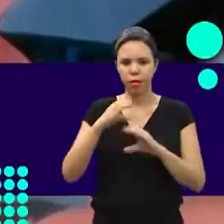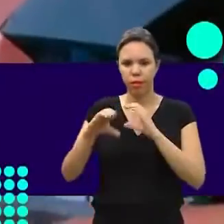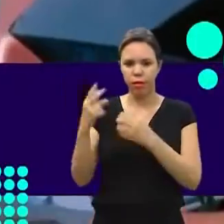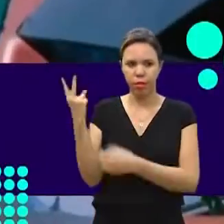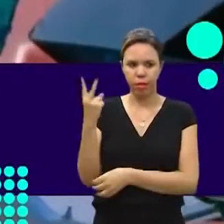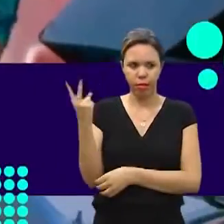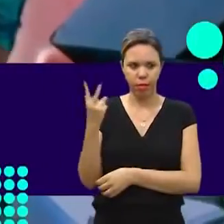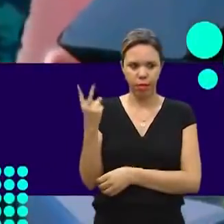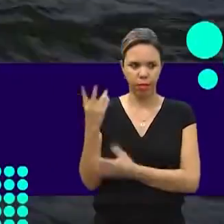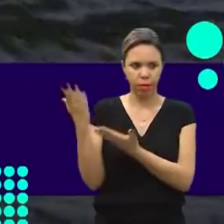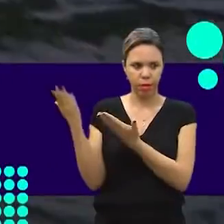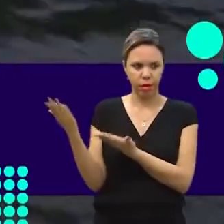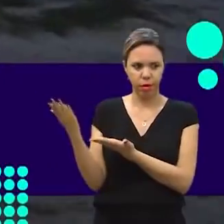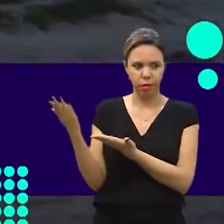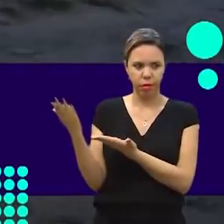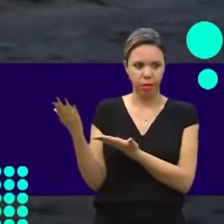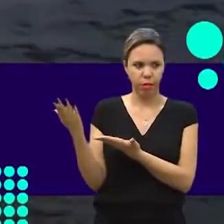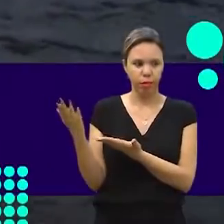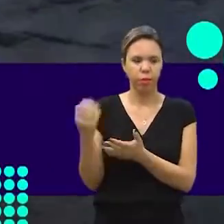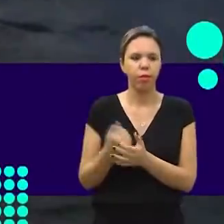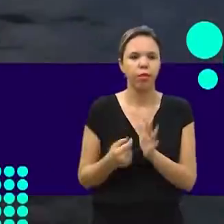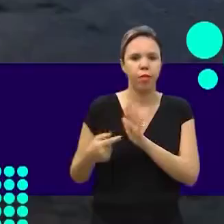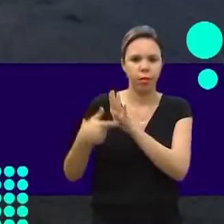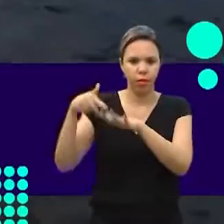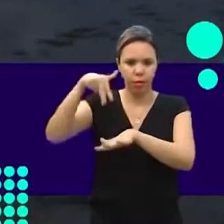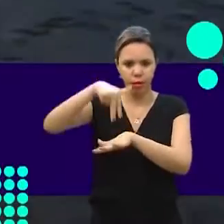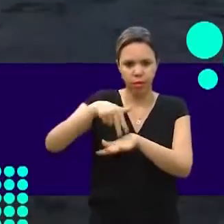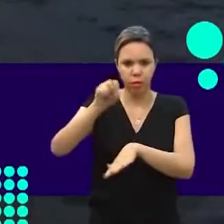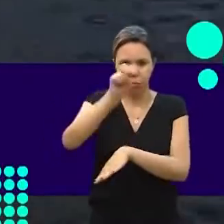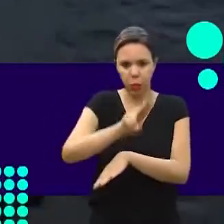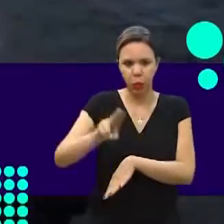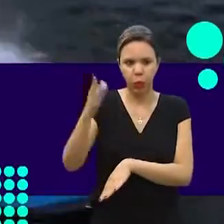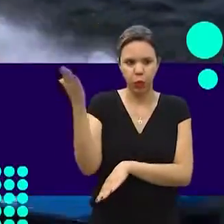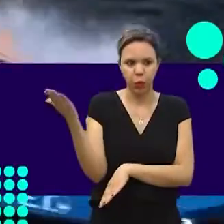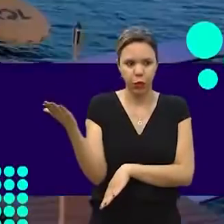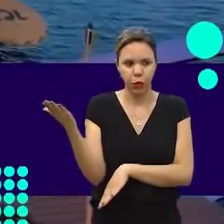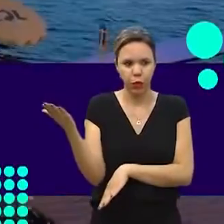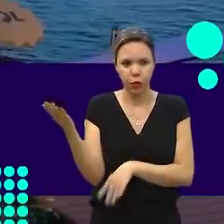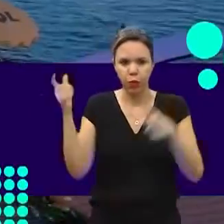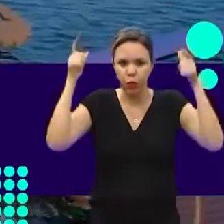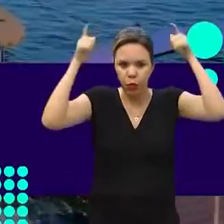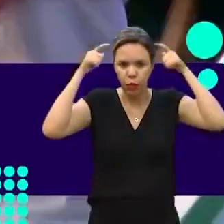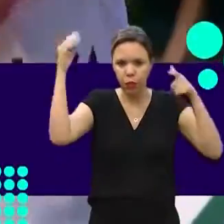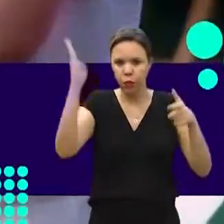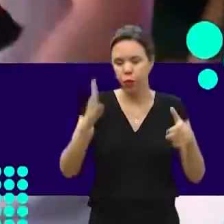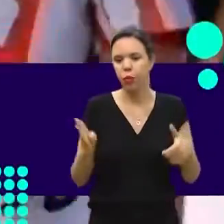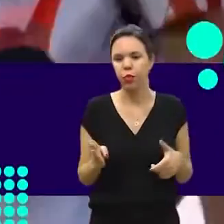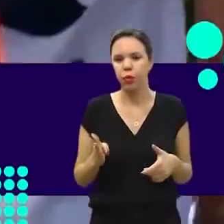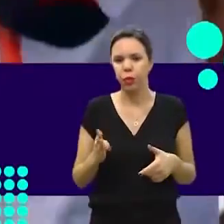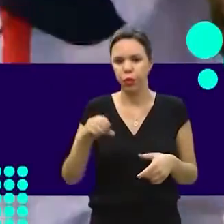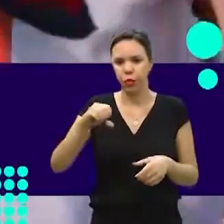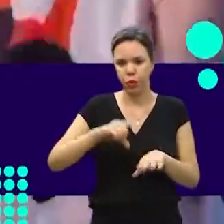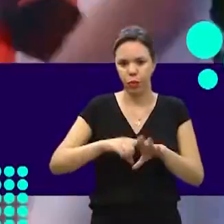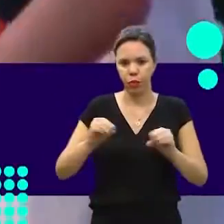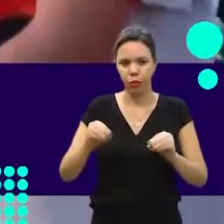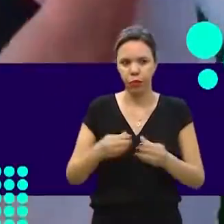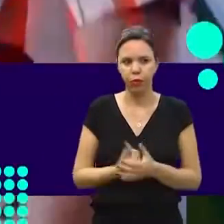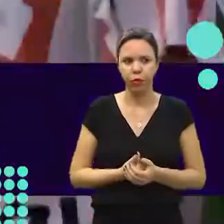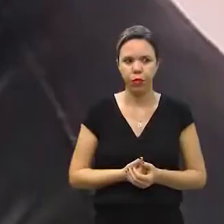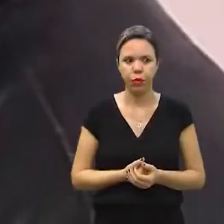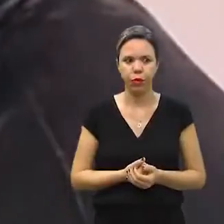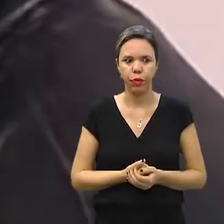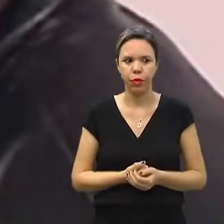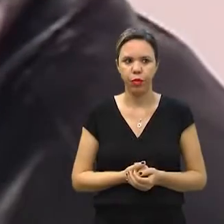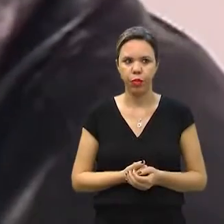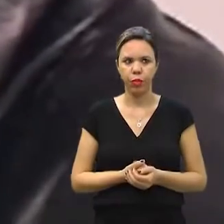Sábado, os cantores Zé Vaqueiro e Xande Avião se apresentam em Sumaré. Vai ser no Chapéu Brasil a partir das 9 da